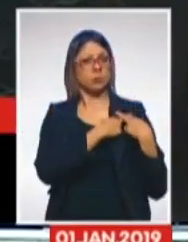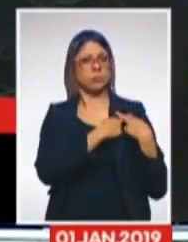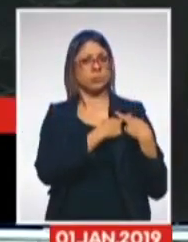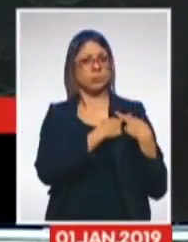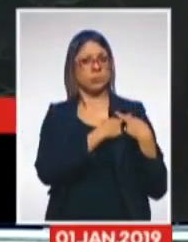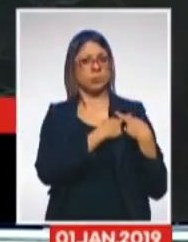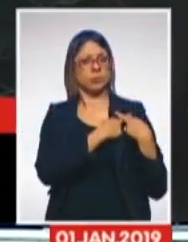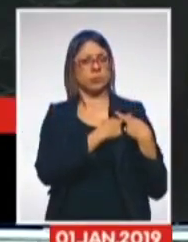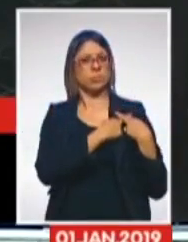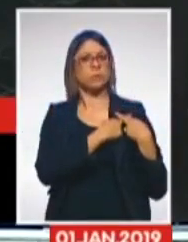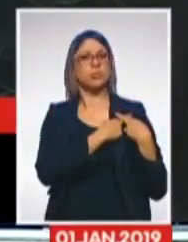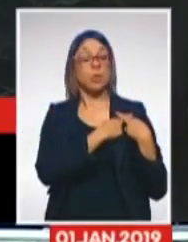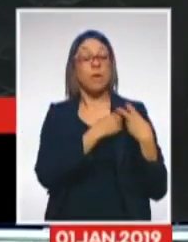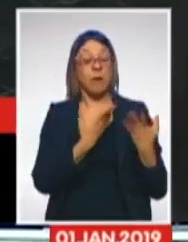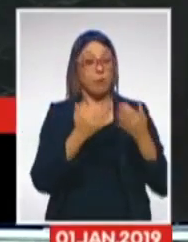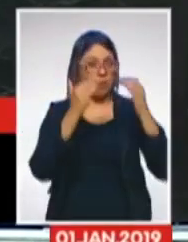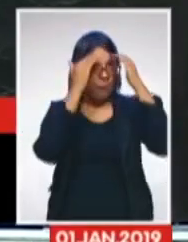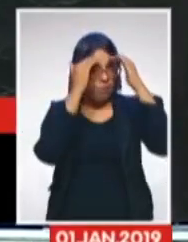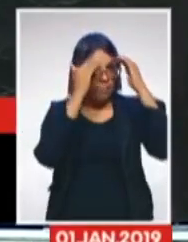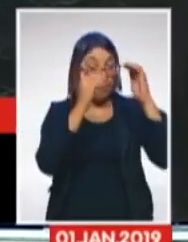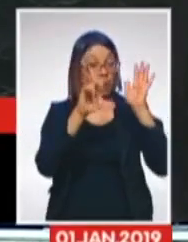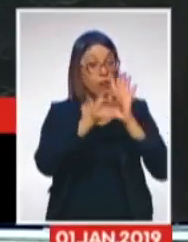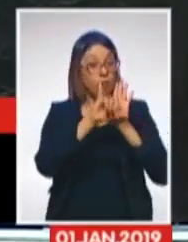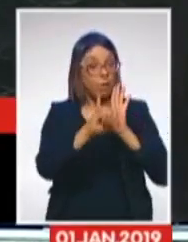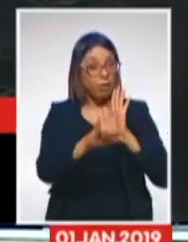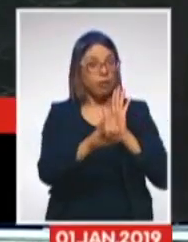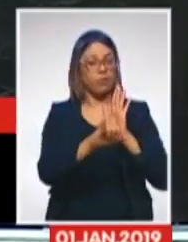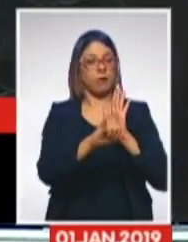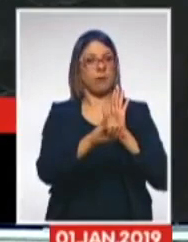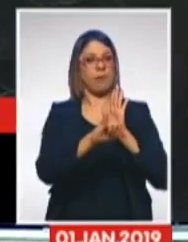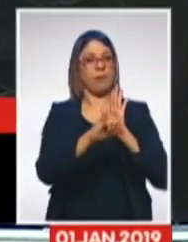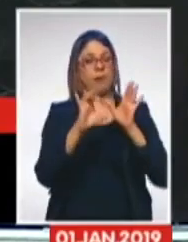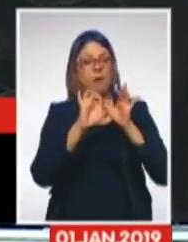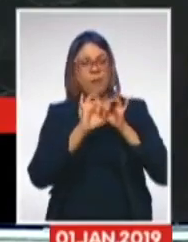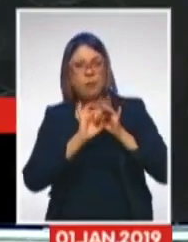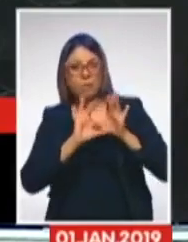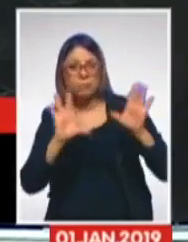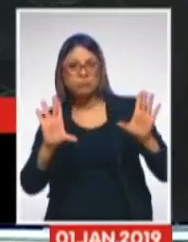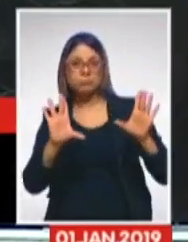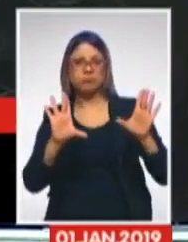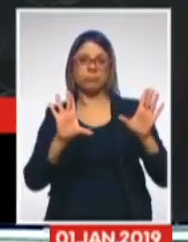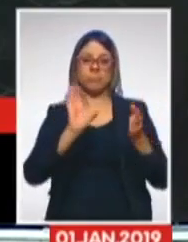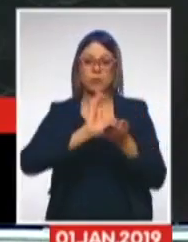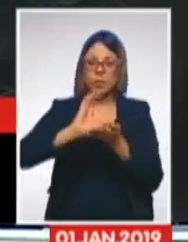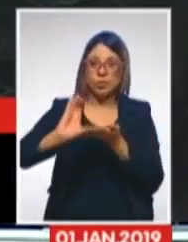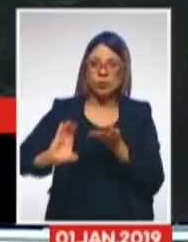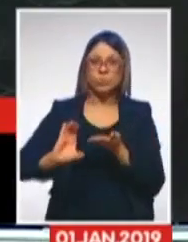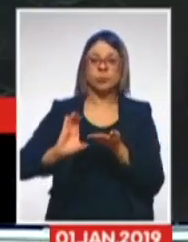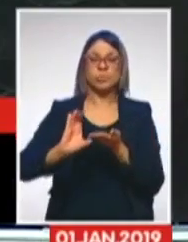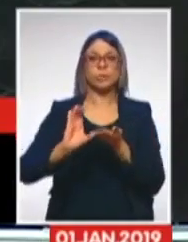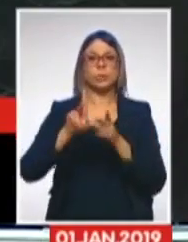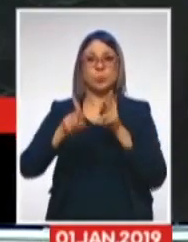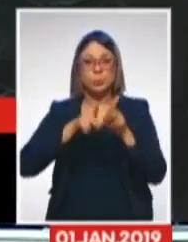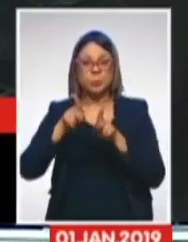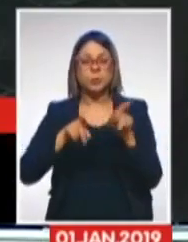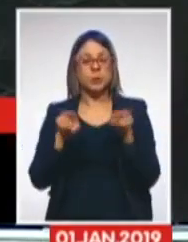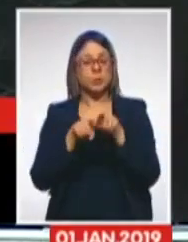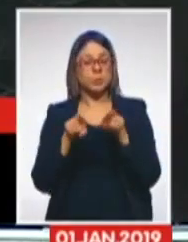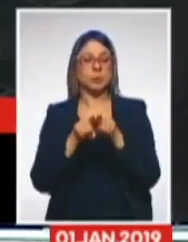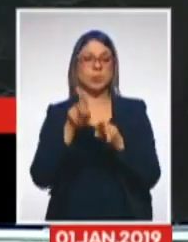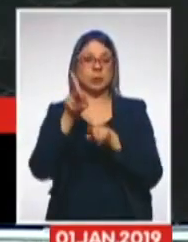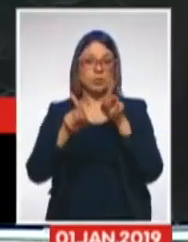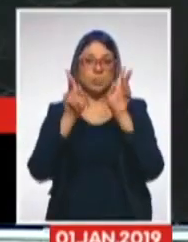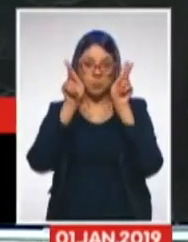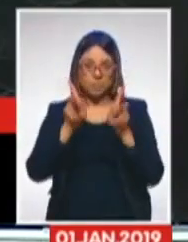e será respeitando as leis, a liberdade, os recursos públicos e as pessoas que